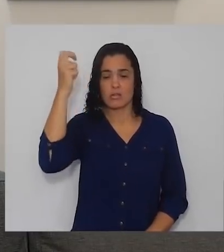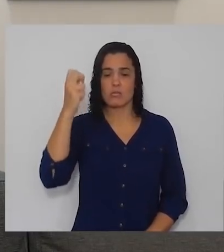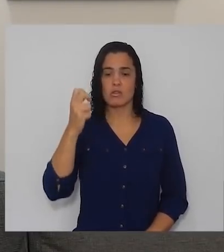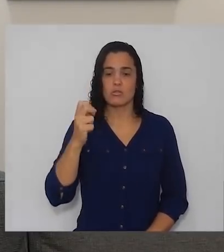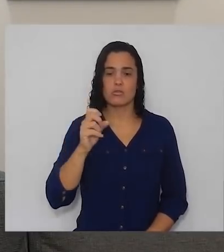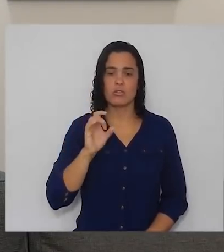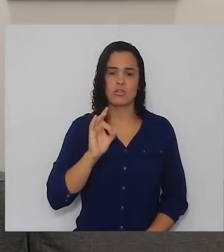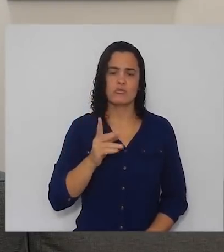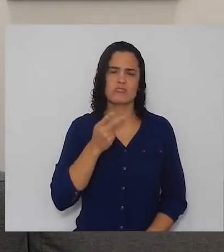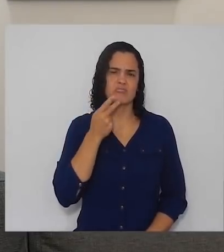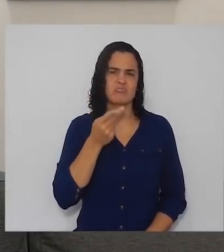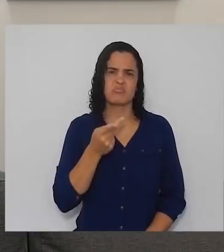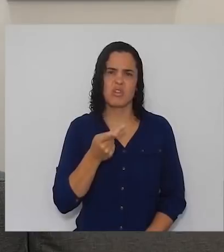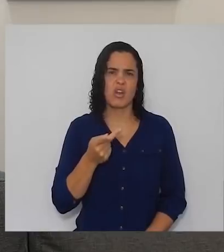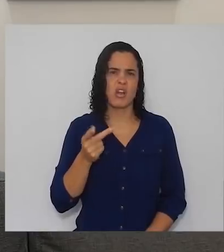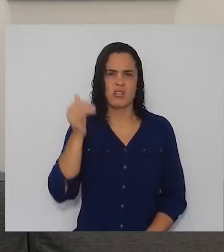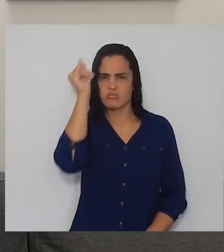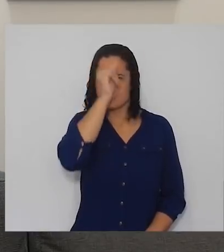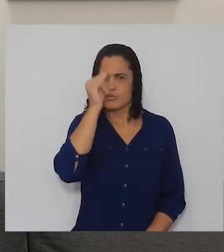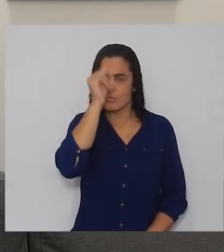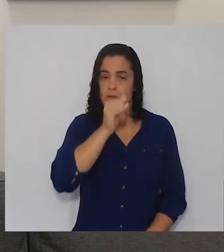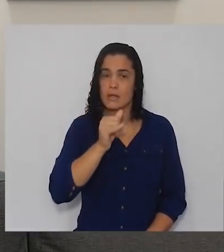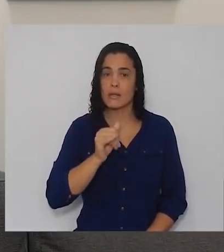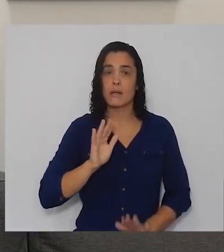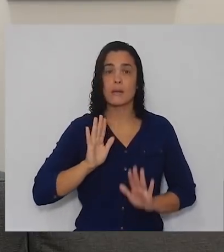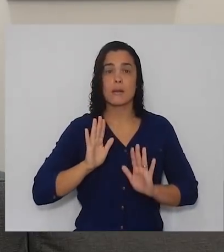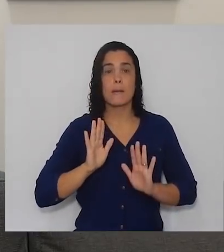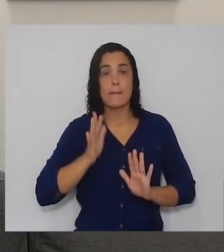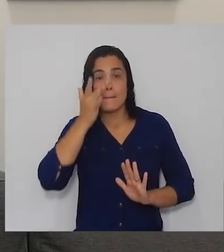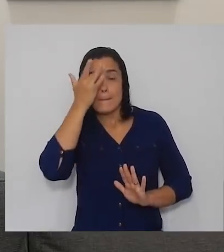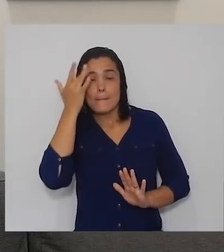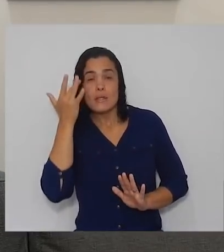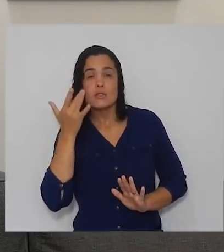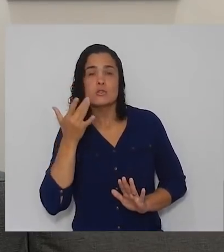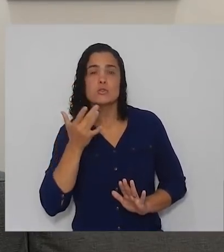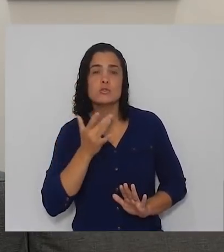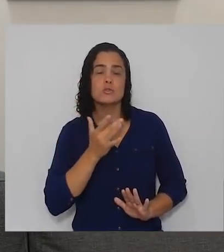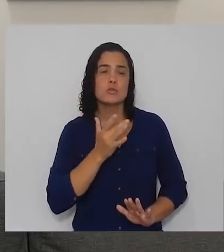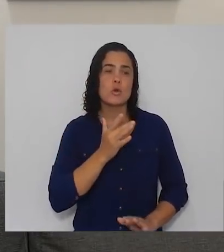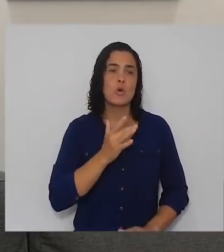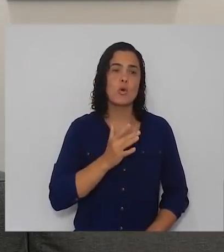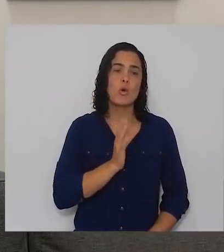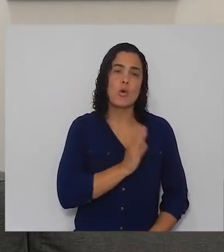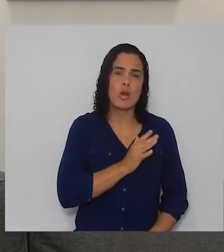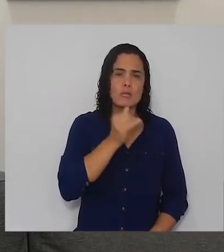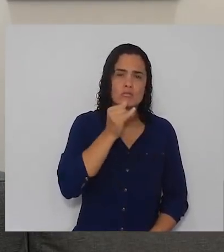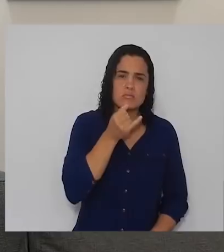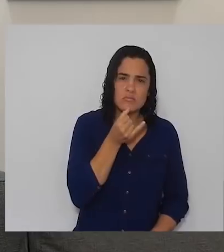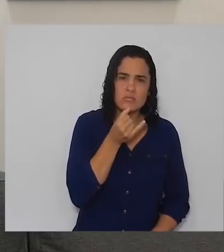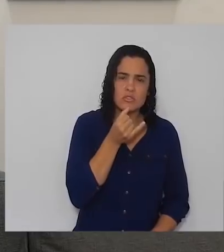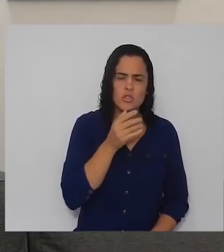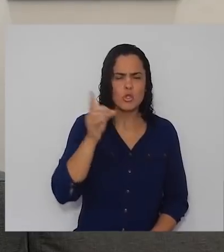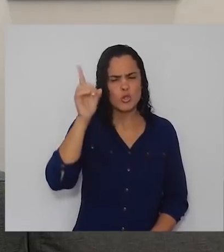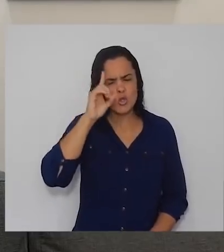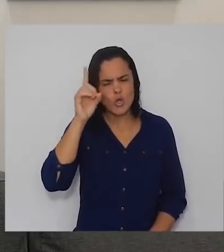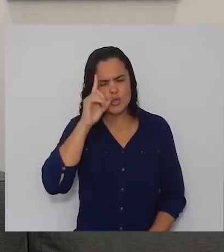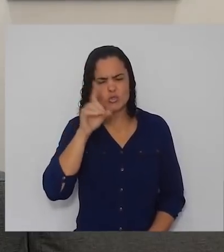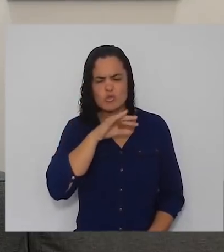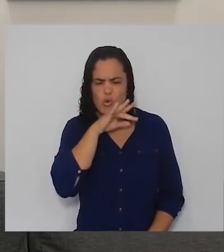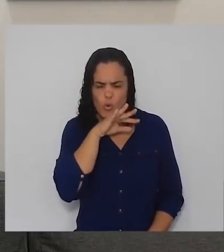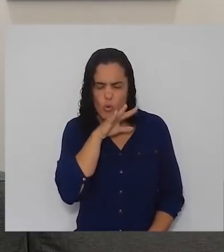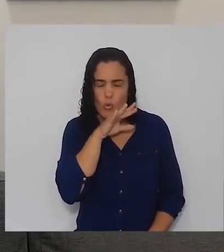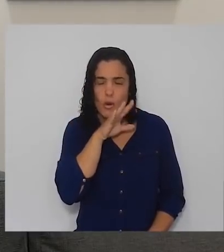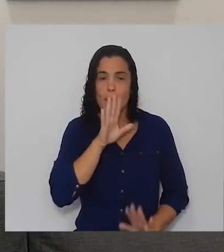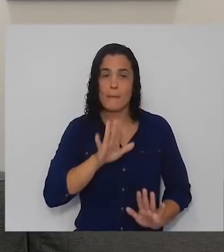quem está aflito, todos os dias são maus, mas a vida de quem tem o coração alegre é uma